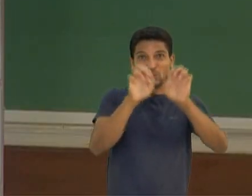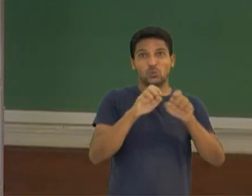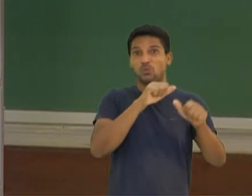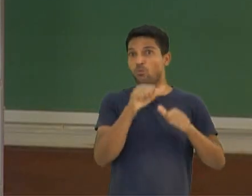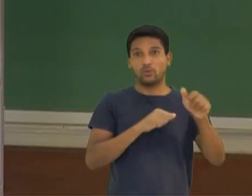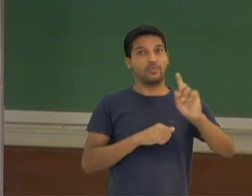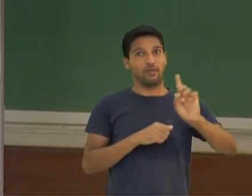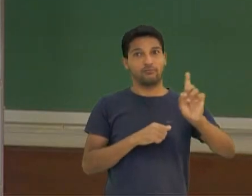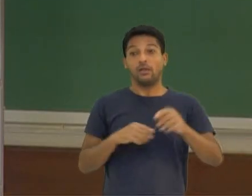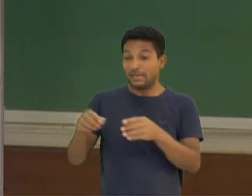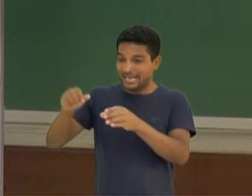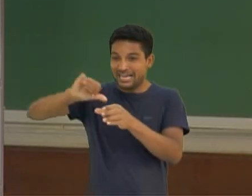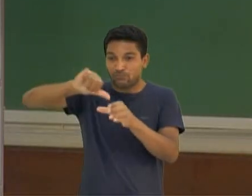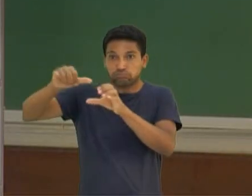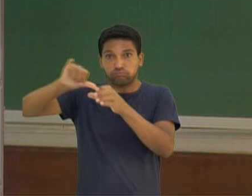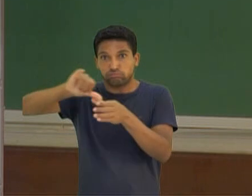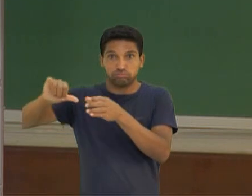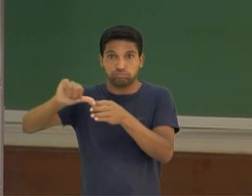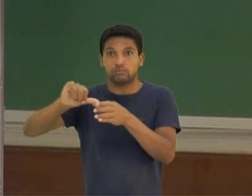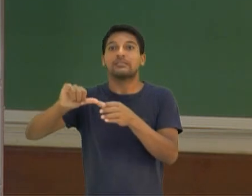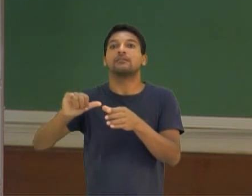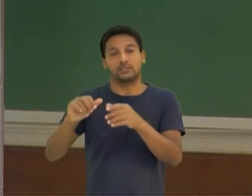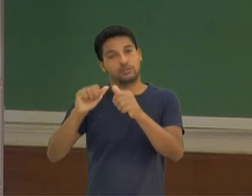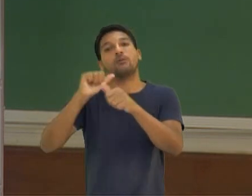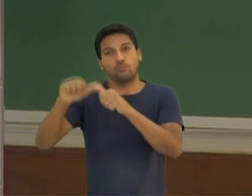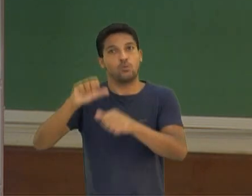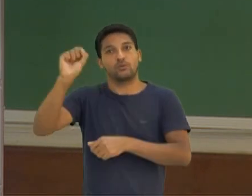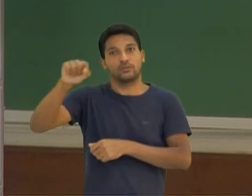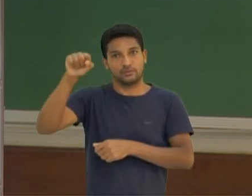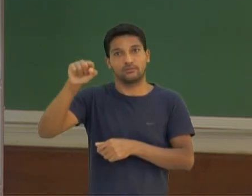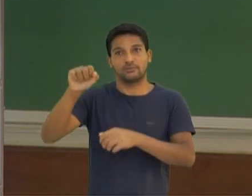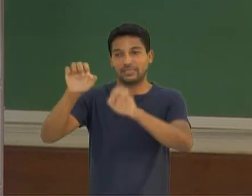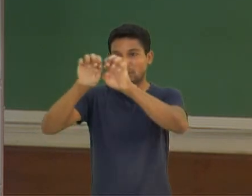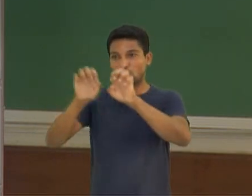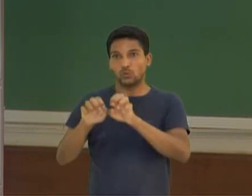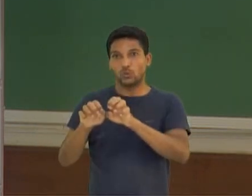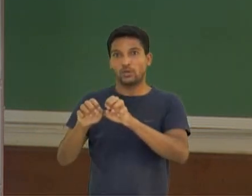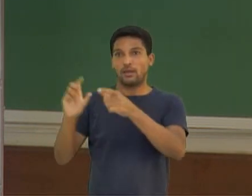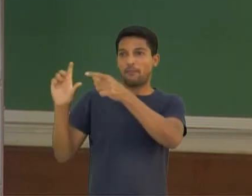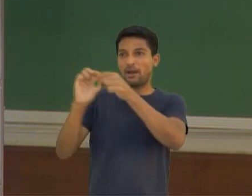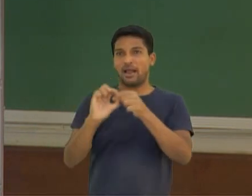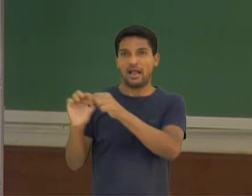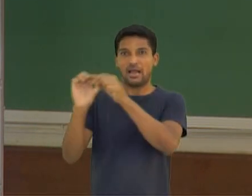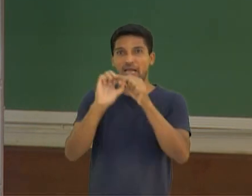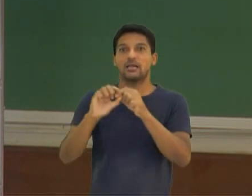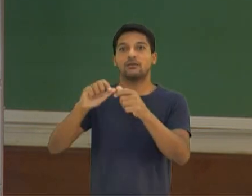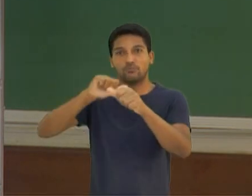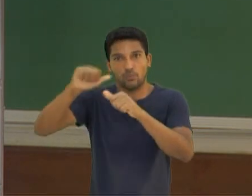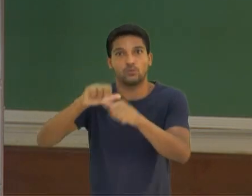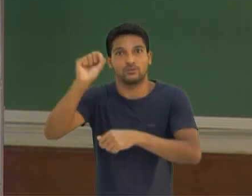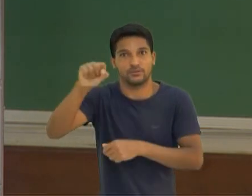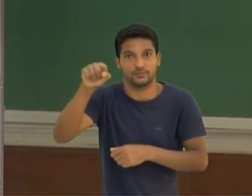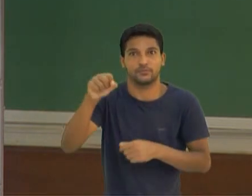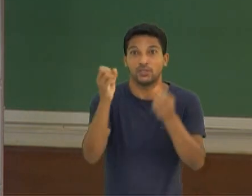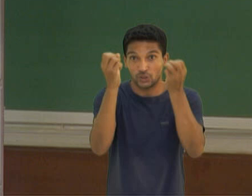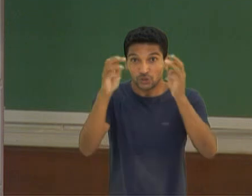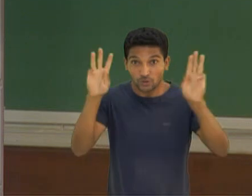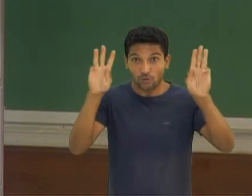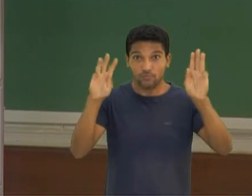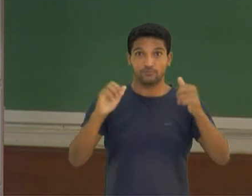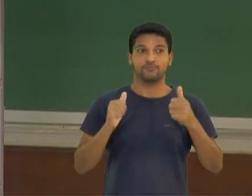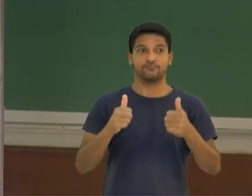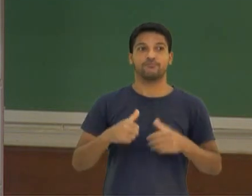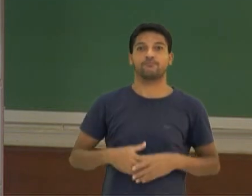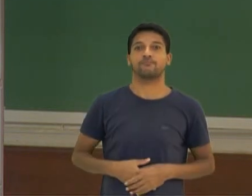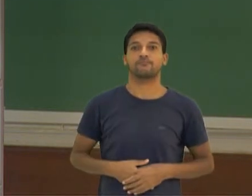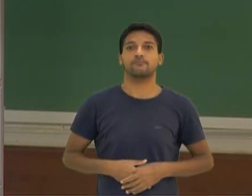Já as químicas, sim, altera a estrutura da matéria. Show? Show! Primeiro lá,